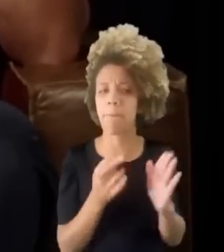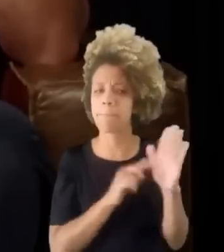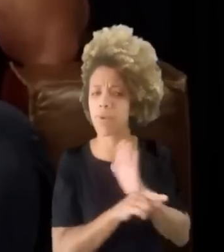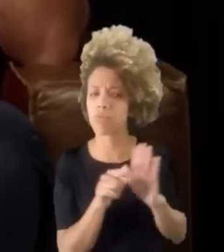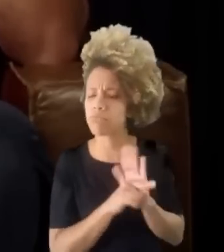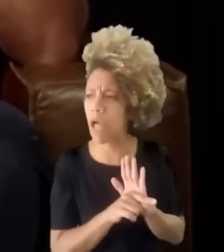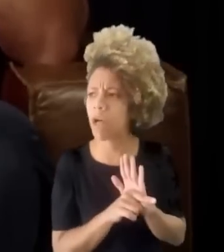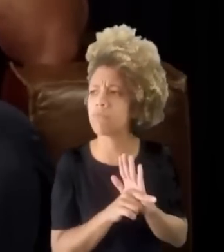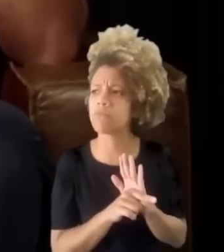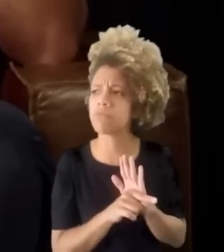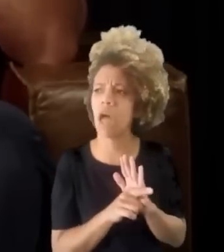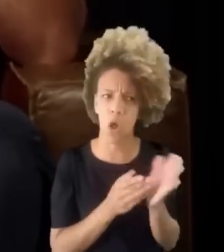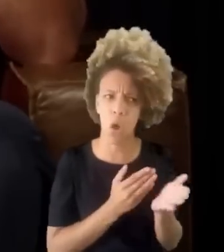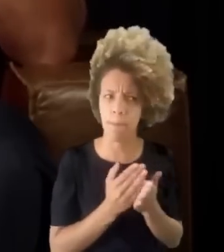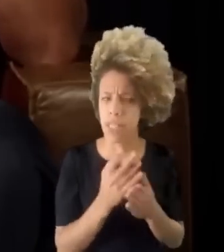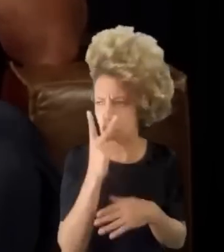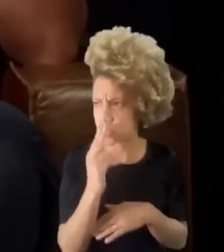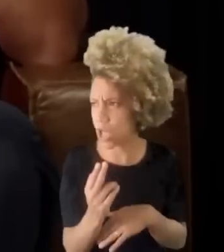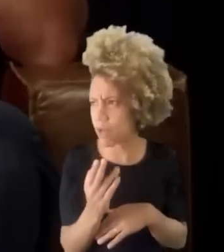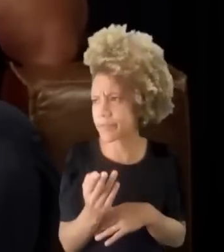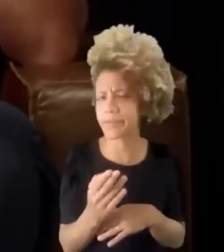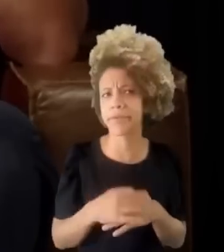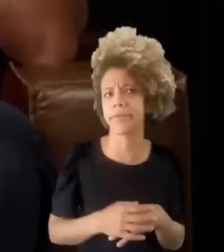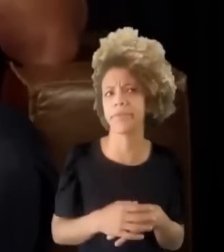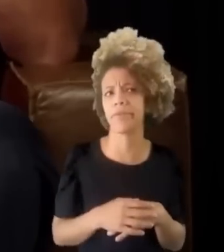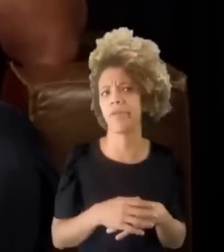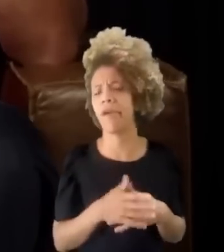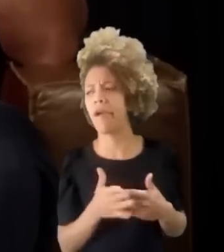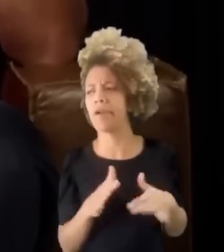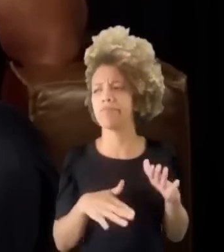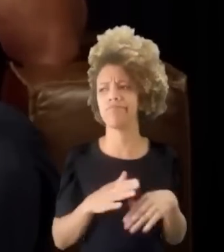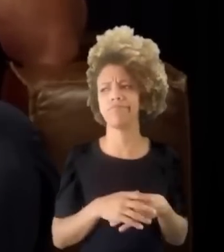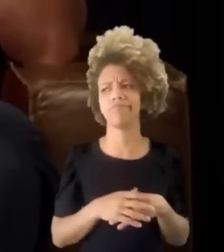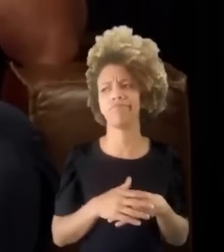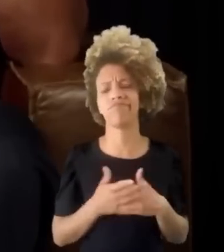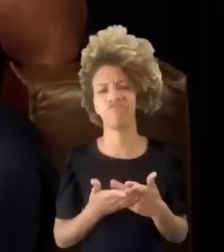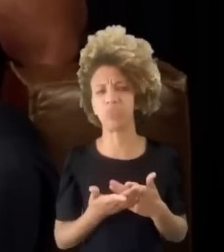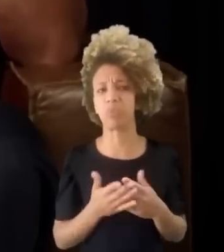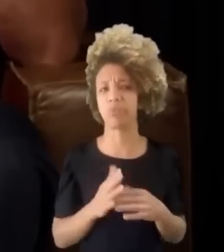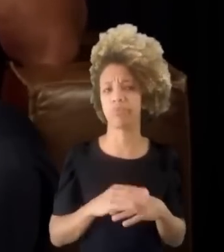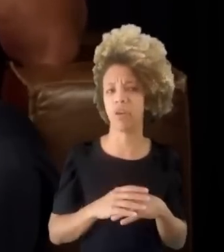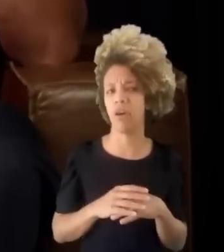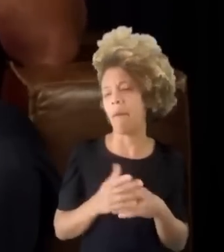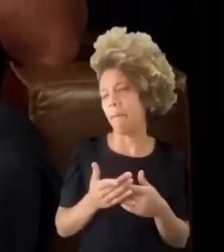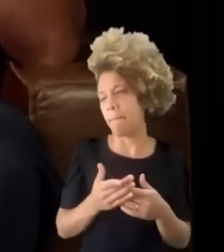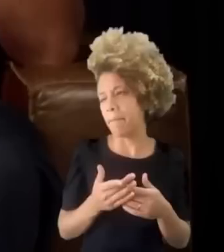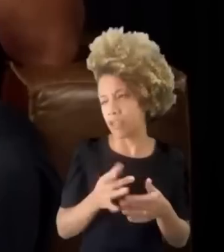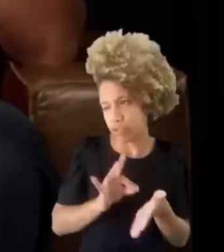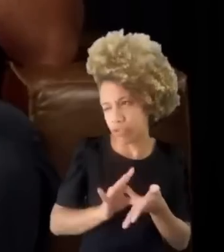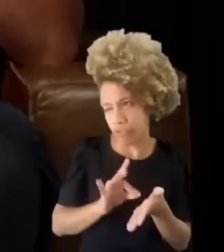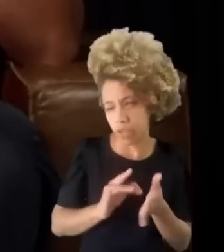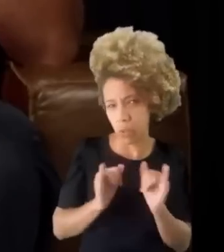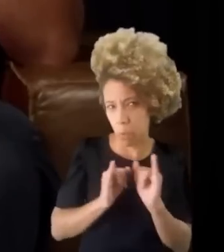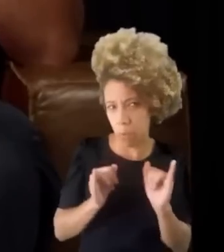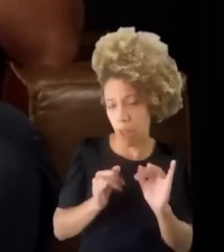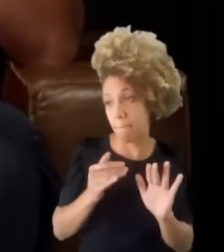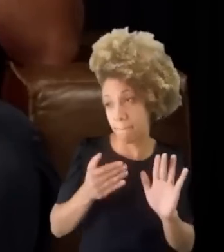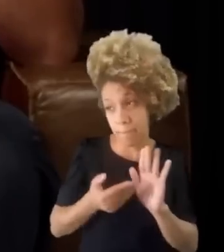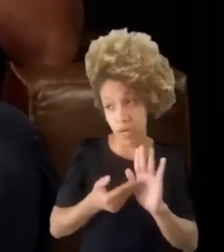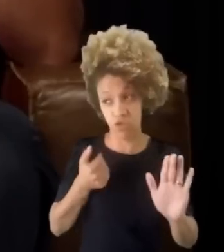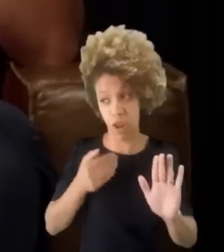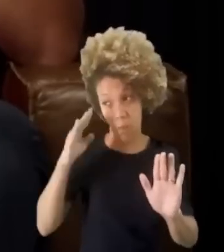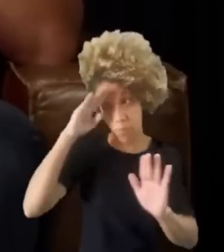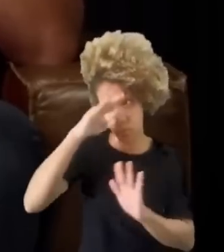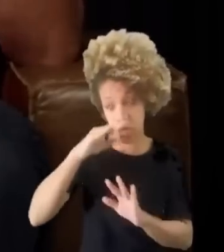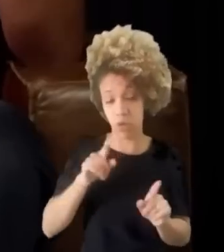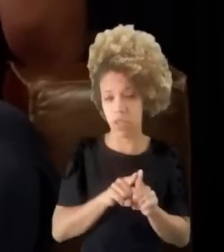a questionar aquilo ali mano eu comecei a achar que era um meio de campo para as eleições não achei que de fato era uma luta para tirar o